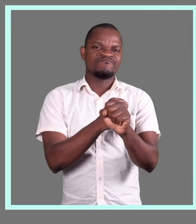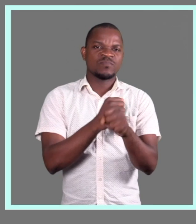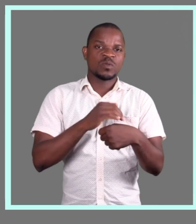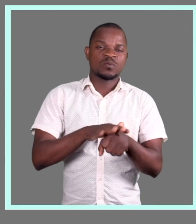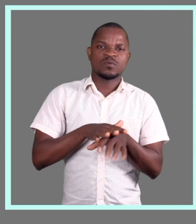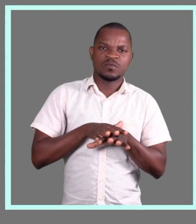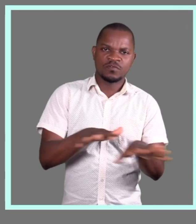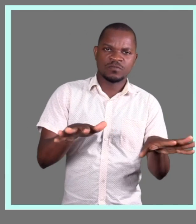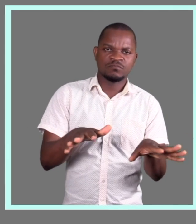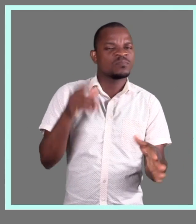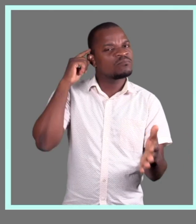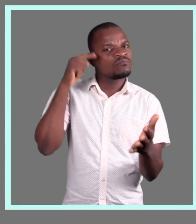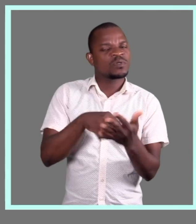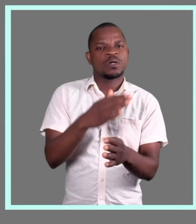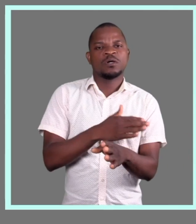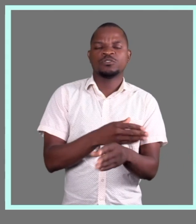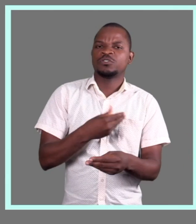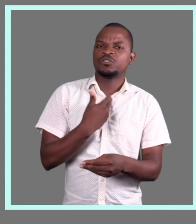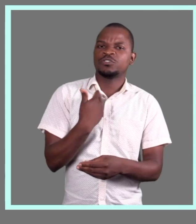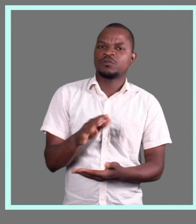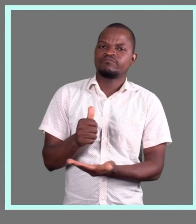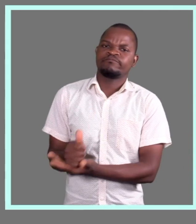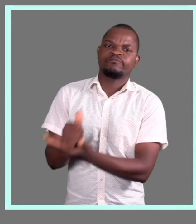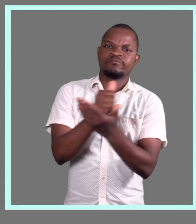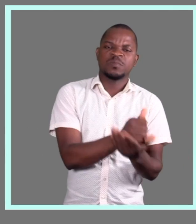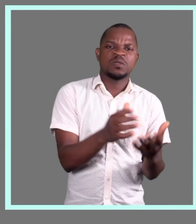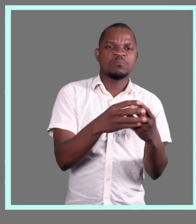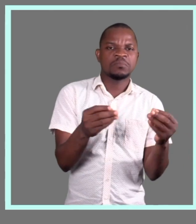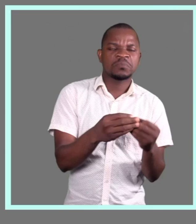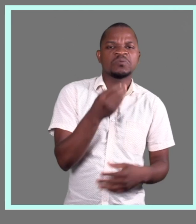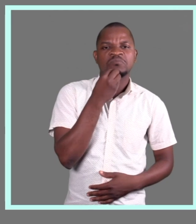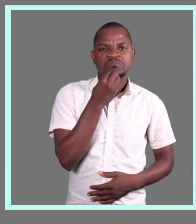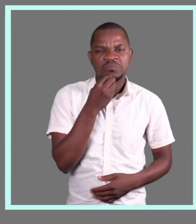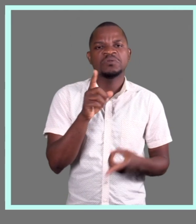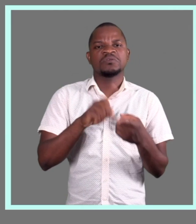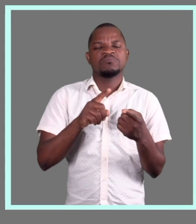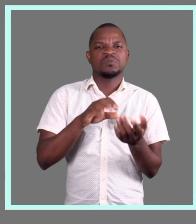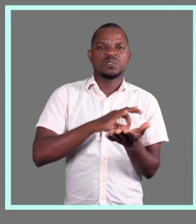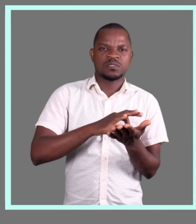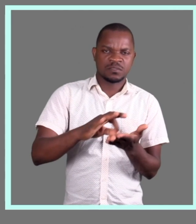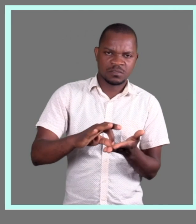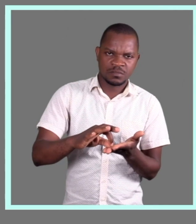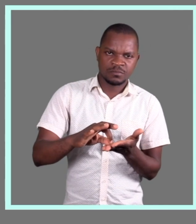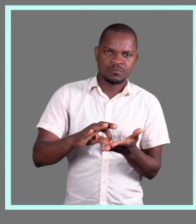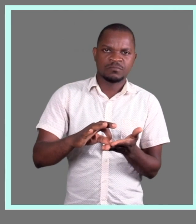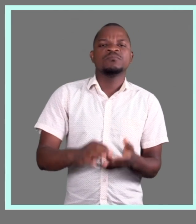que as pessoas beneficiaram de kits de higiene, assistência alimentar, tivemos